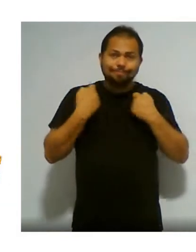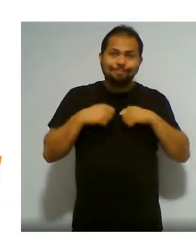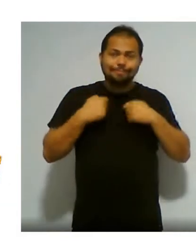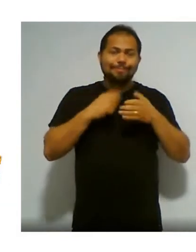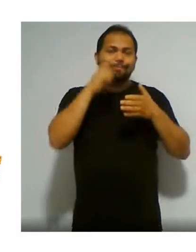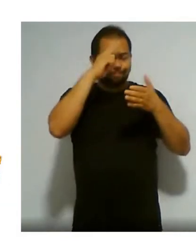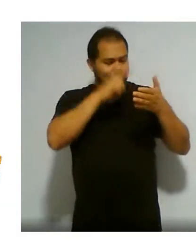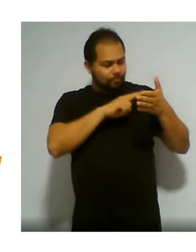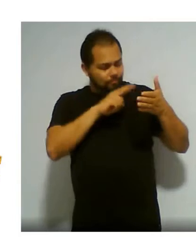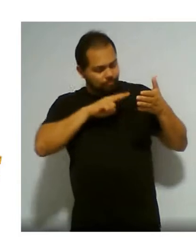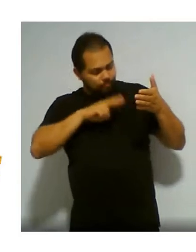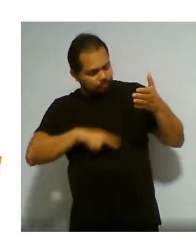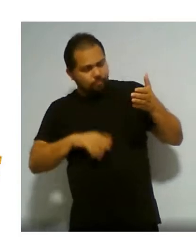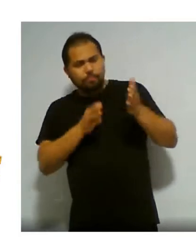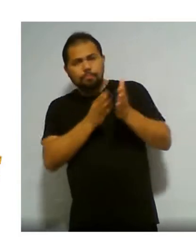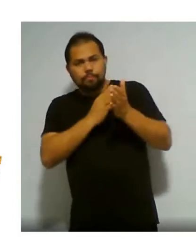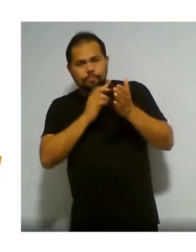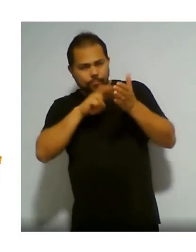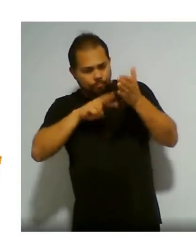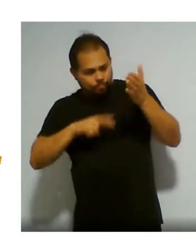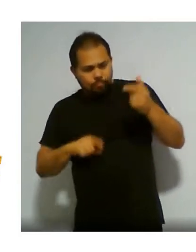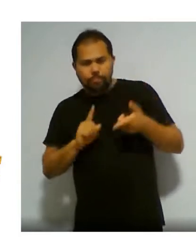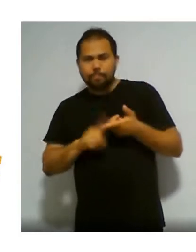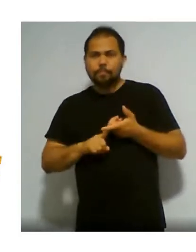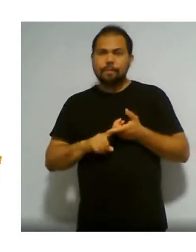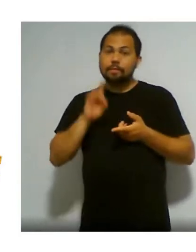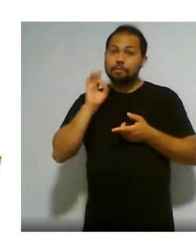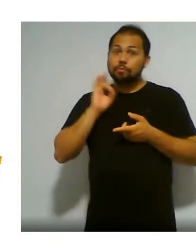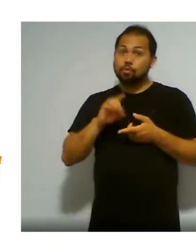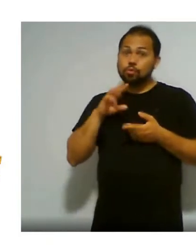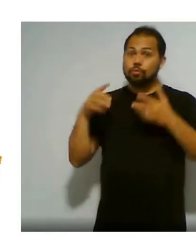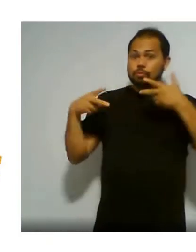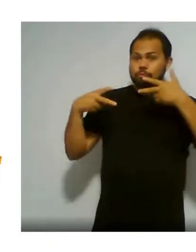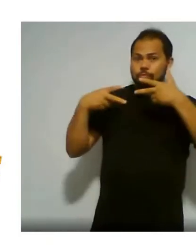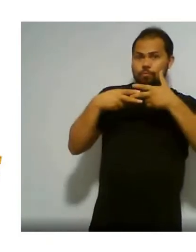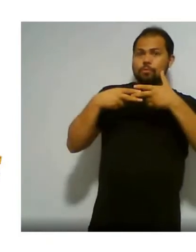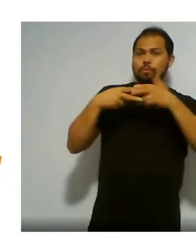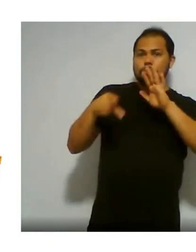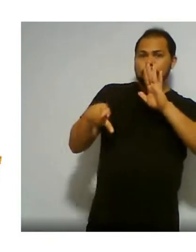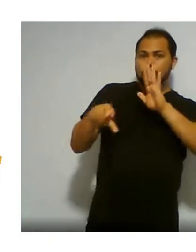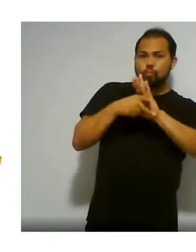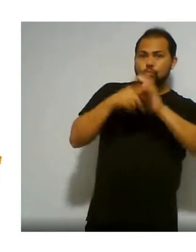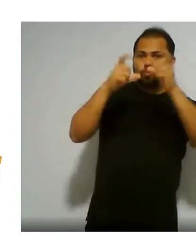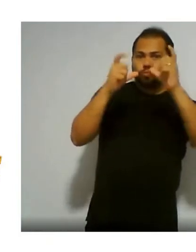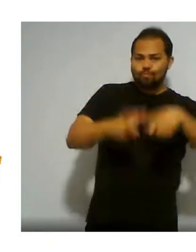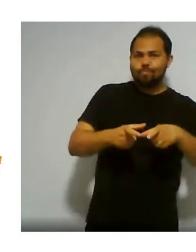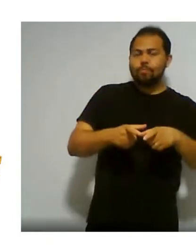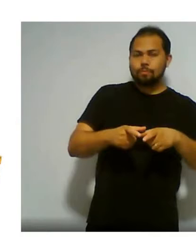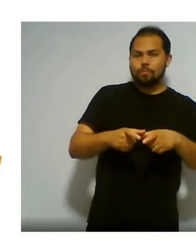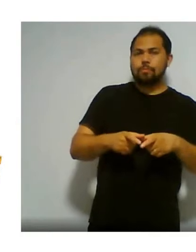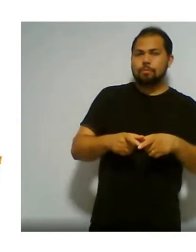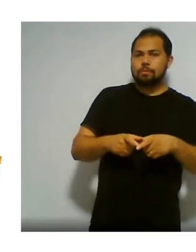Normalmente você só vai encaixar em um local específico, né? No nosso computador lá do nosso laboratório, relembrando nossas práticas, ele tem uma